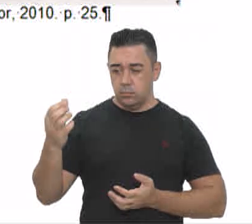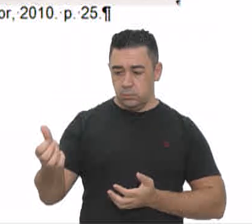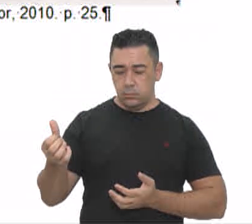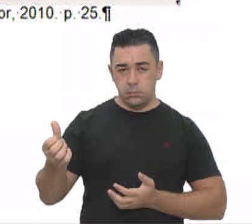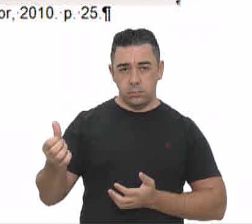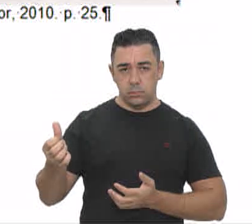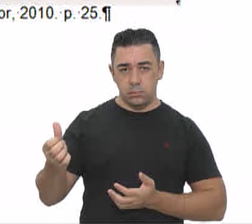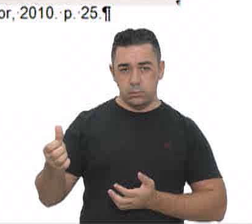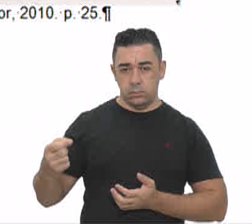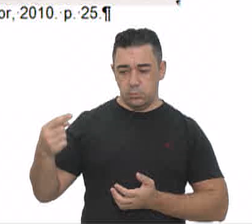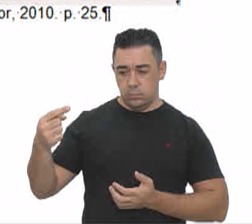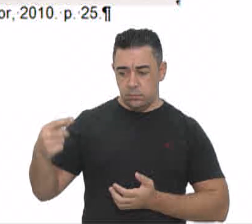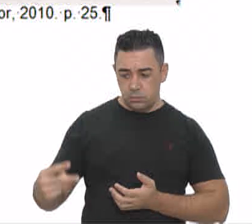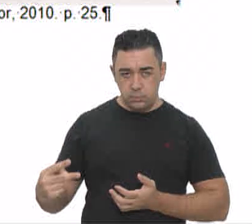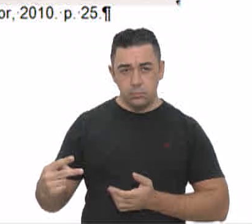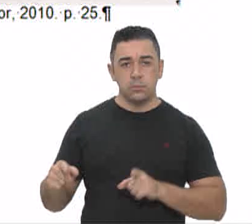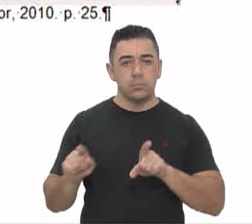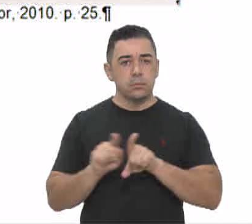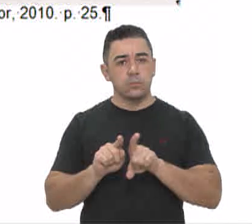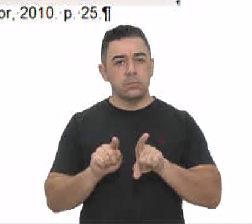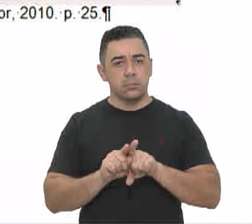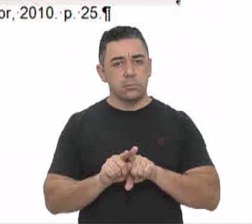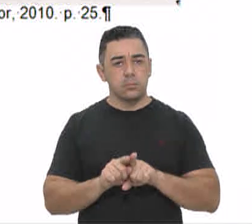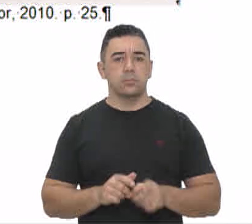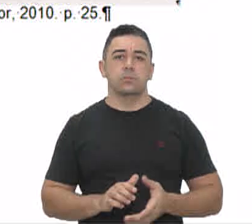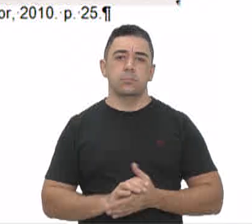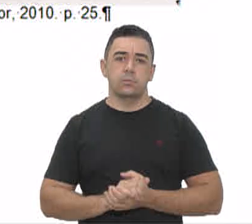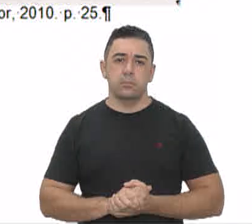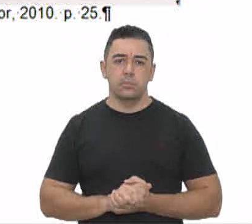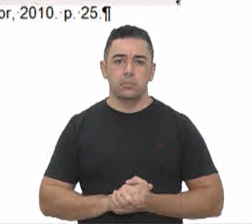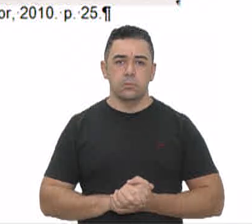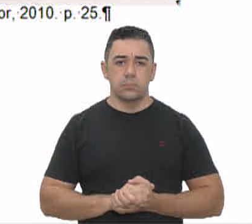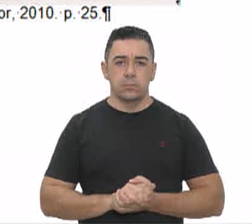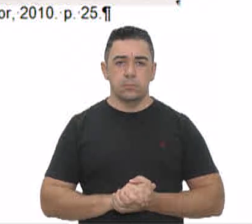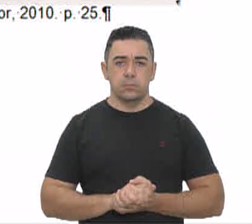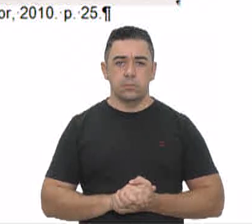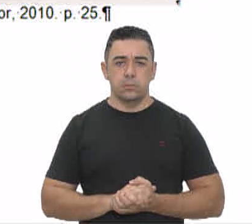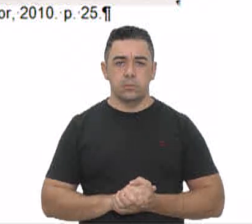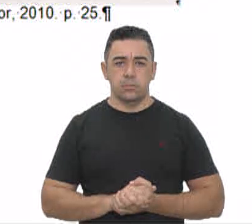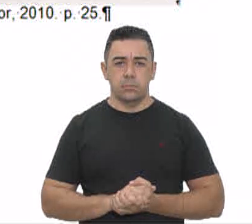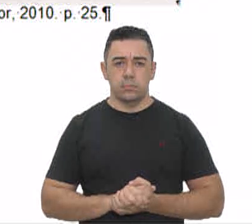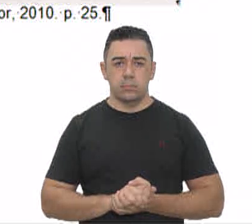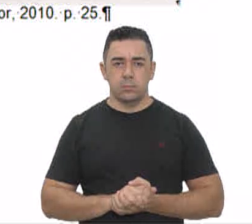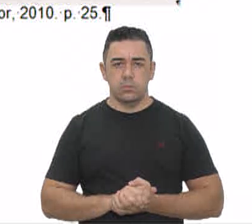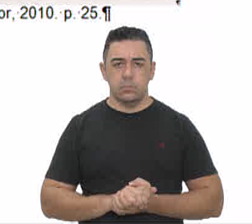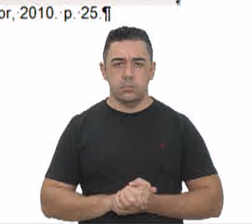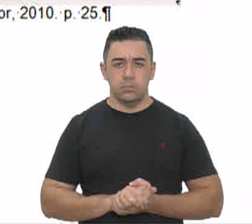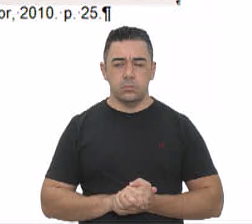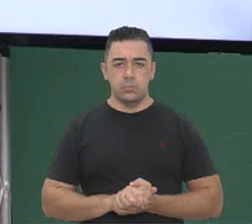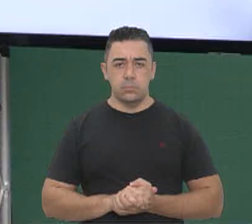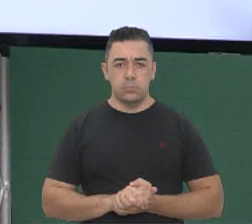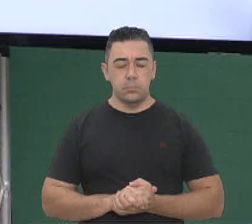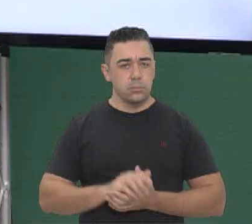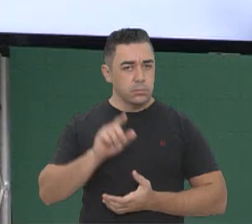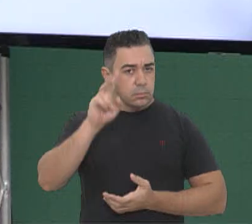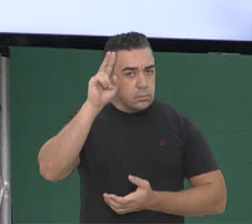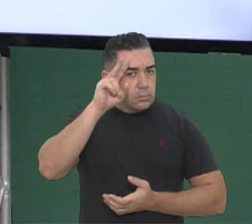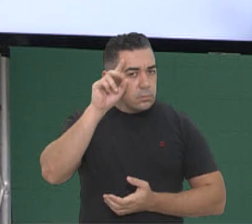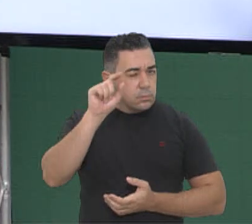Vou ver tele? Vinheta 6, vou ser um vago? Vou a ser um vago. E só